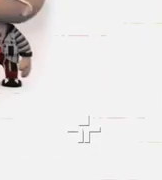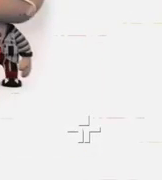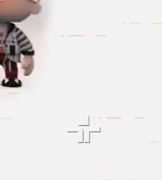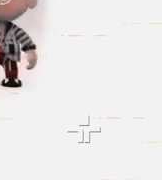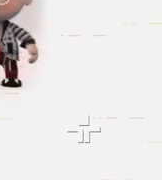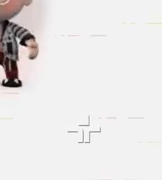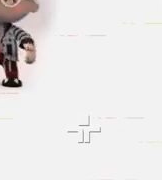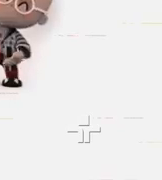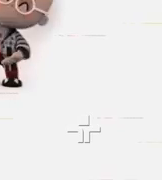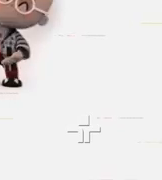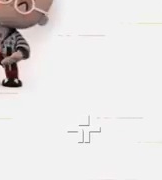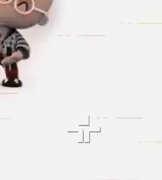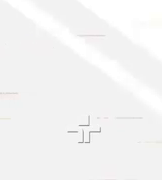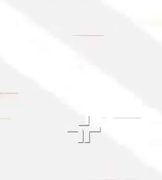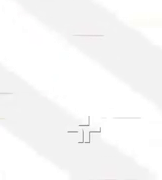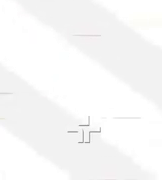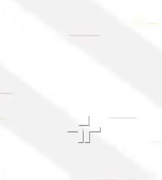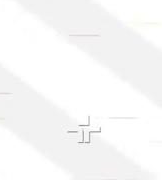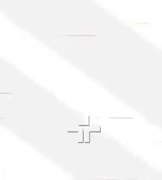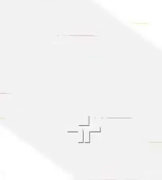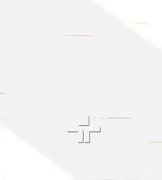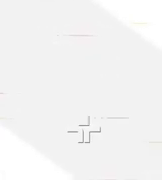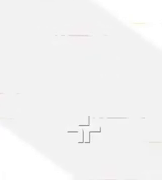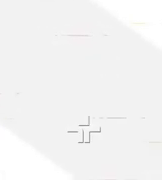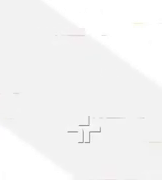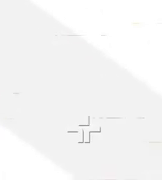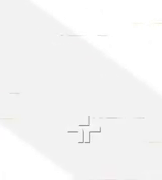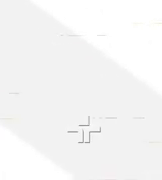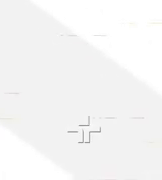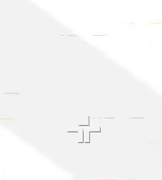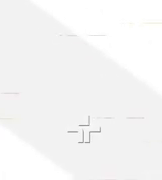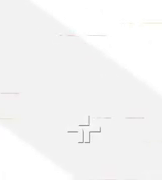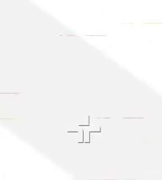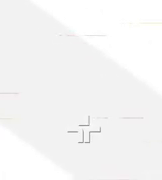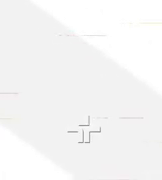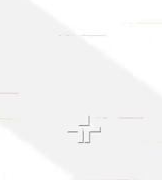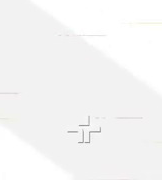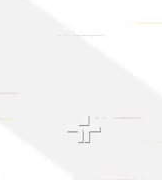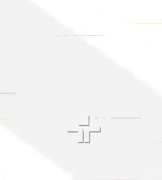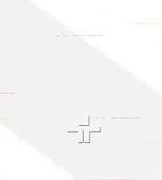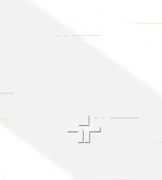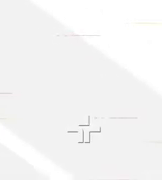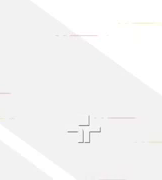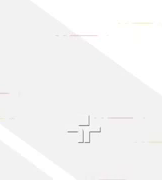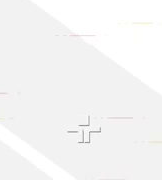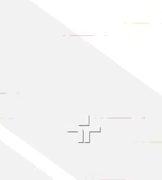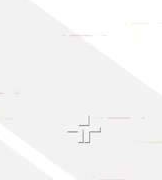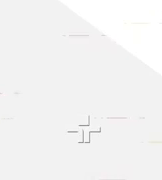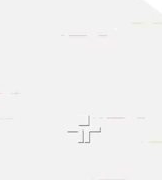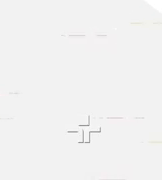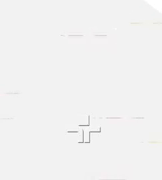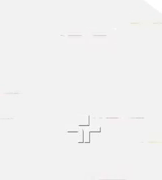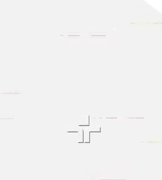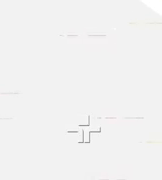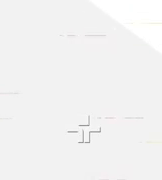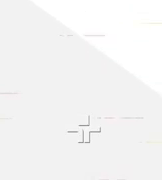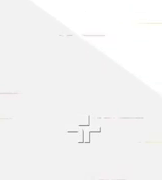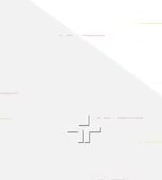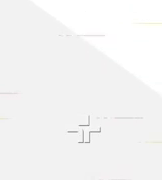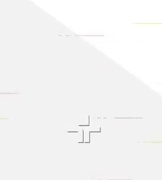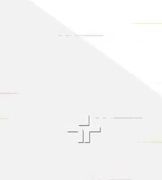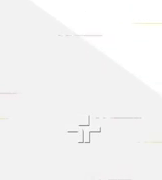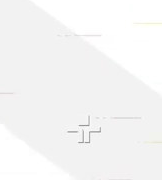conteúdos exclusivos para a web, pode participar de enquetes, interagir com a programação enviando fotos, vídeos